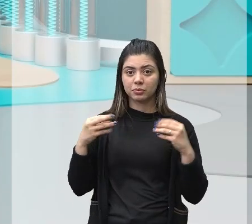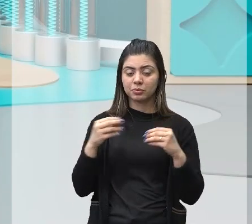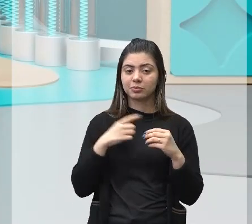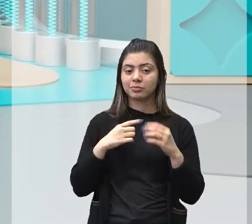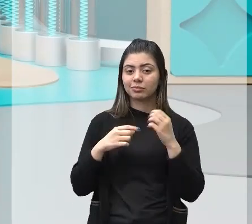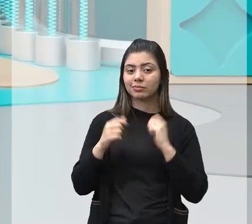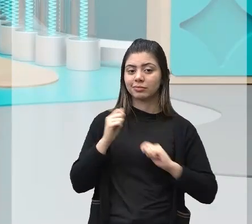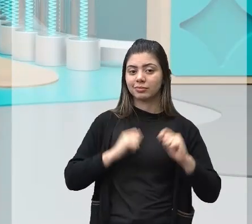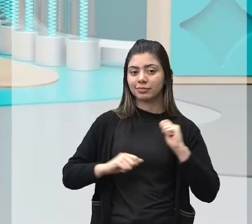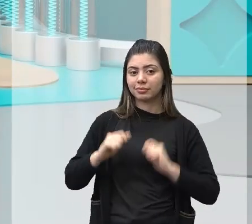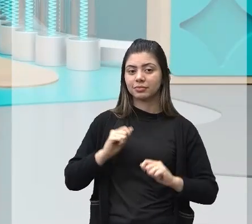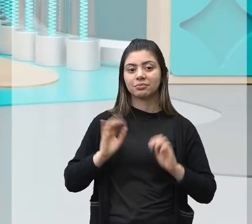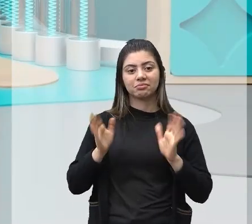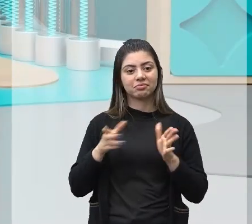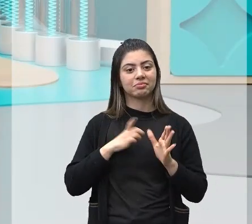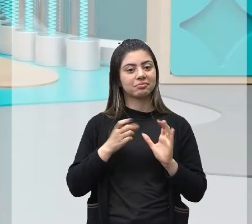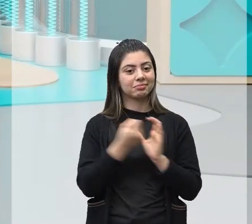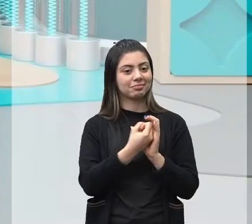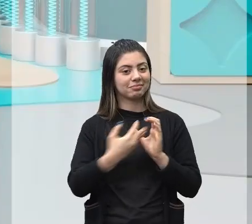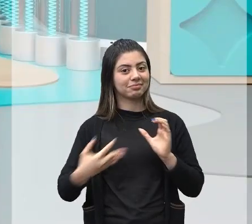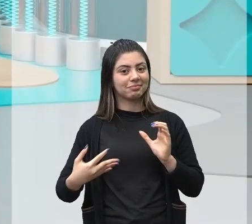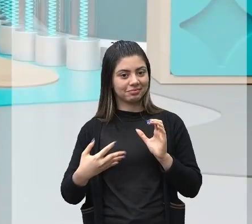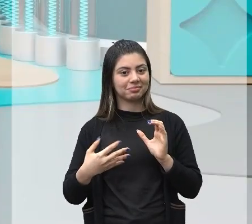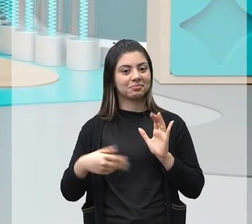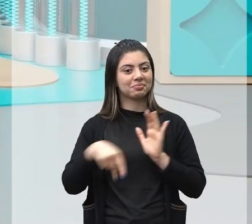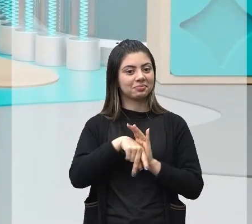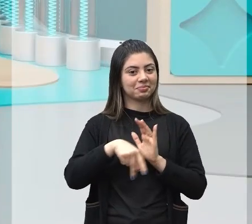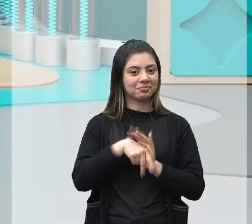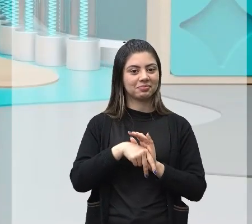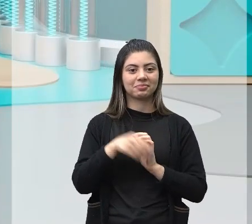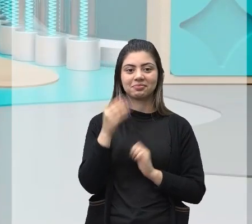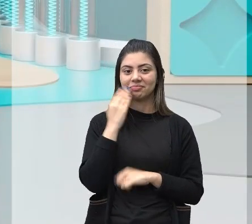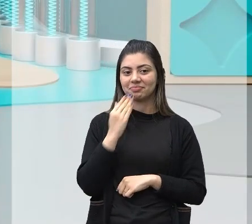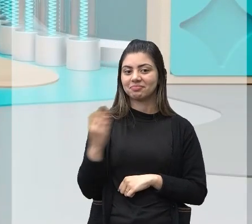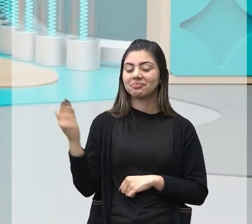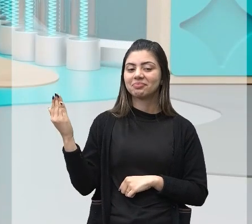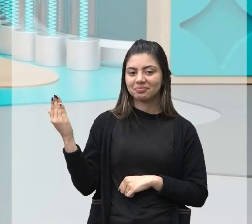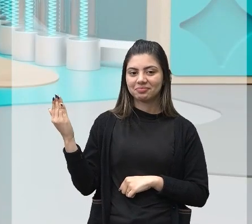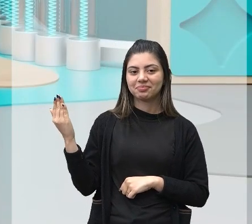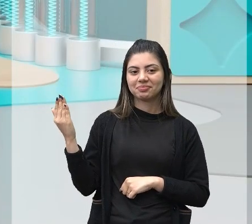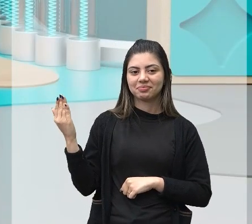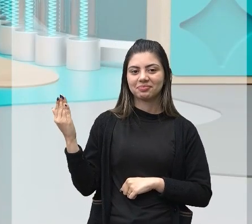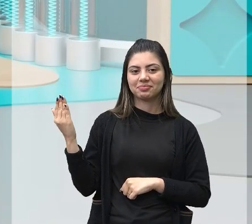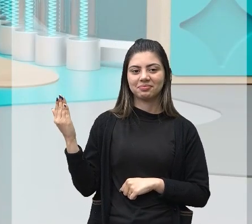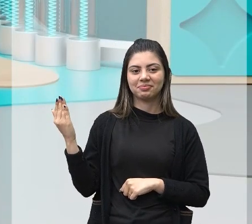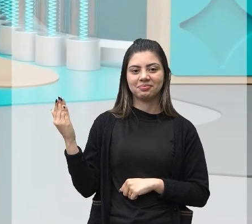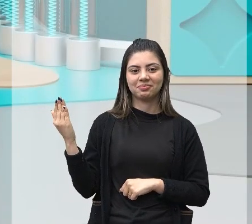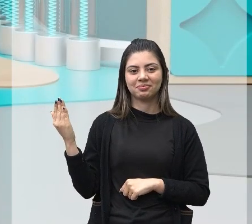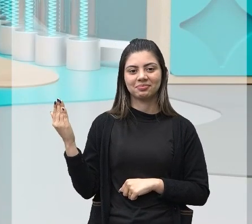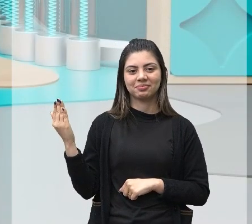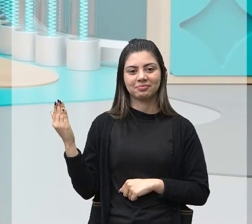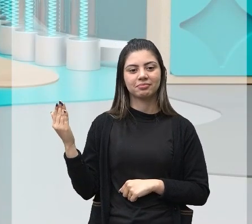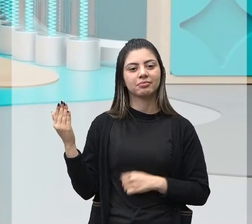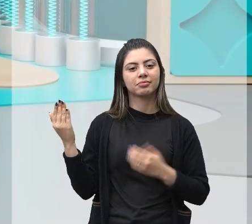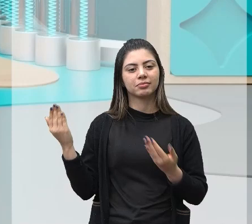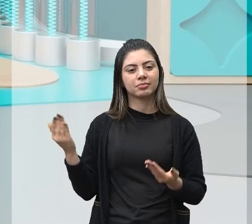ver, a gente já tem uma caracterização específica. Olha só, mais um ator. Ele